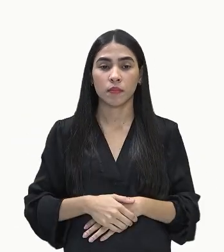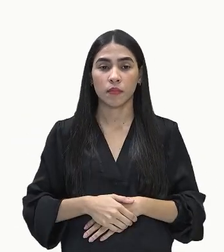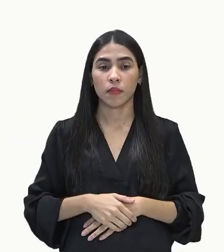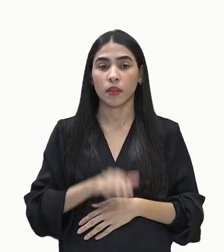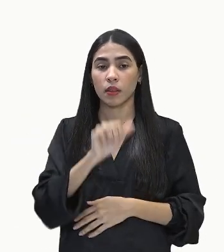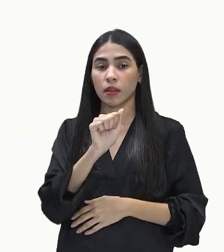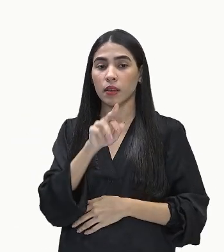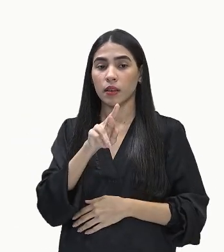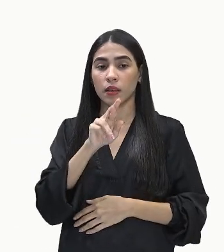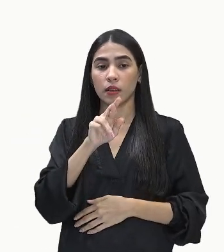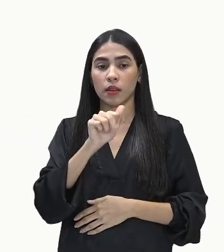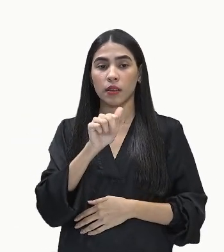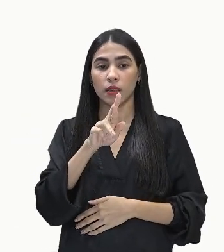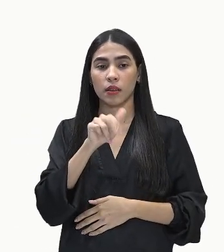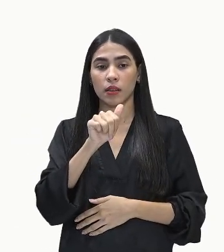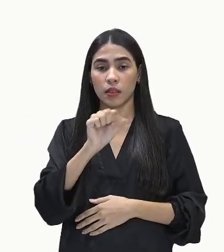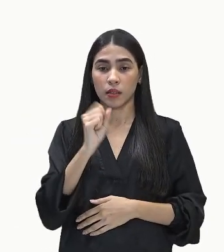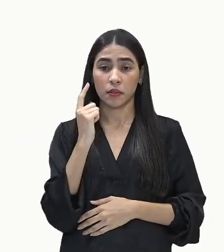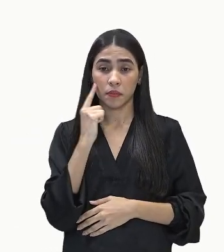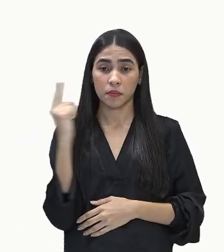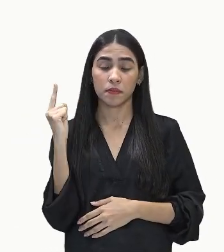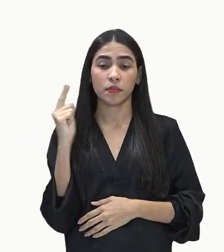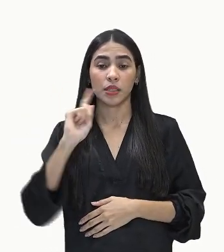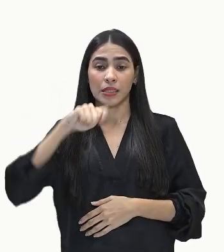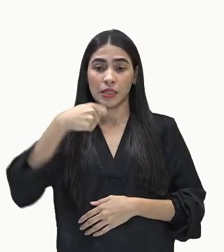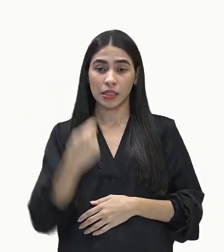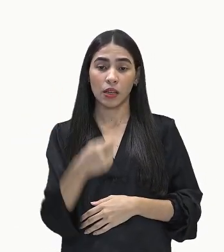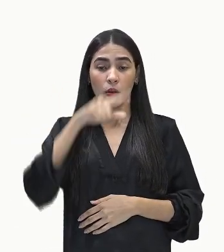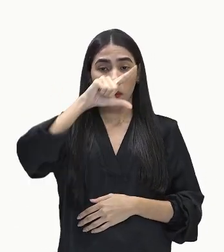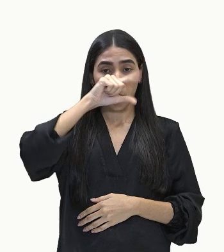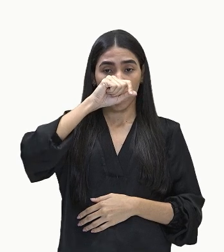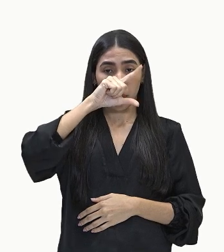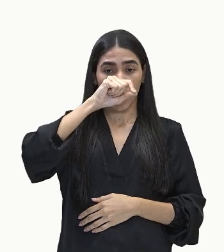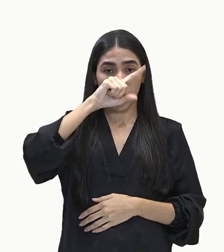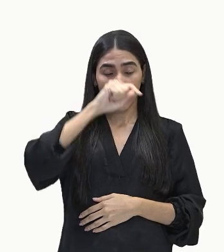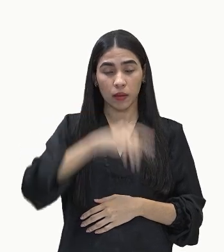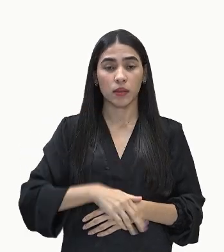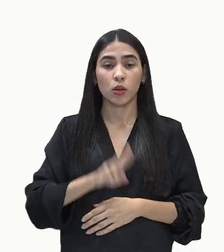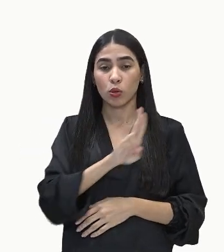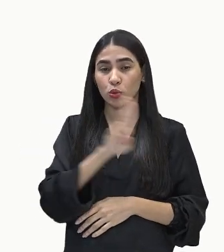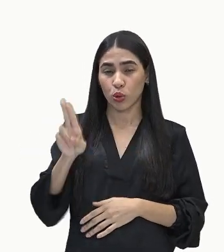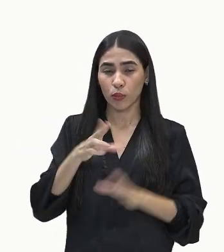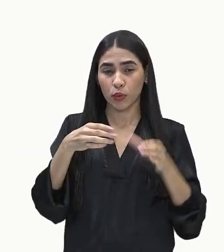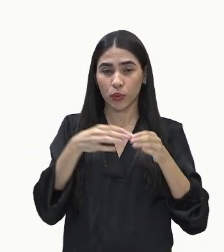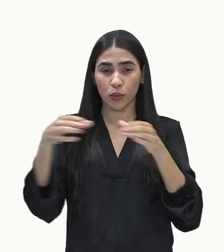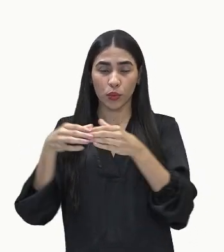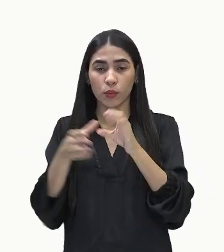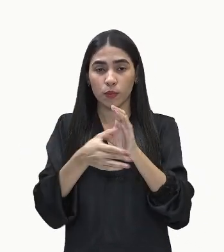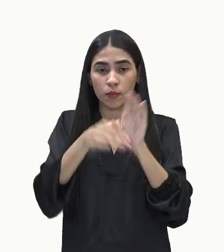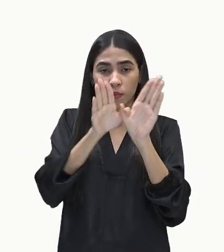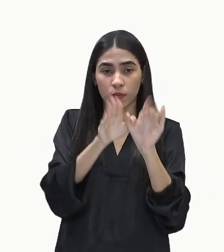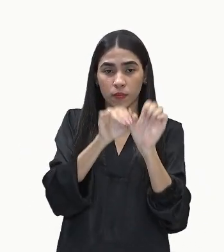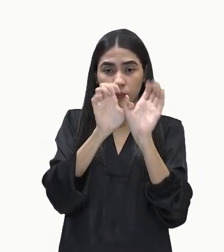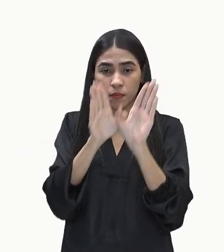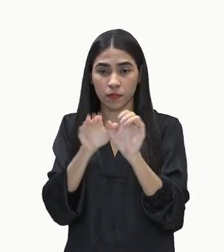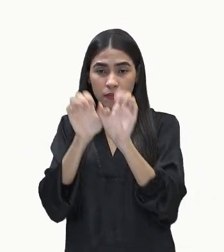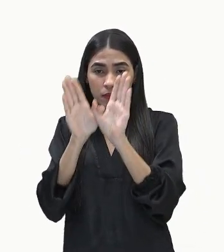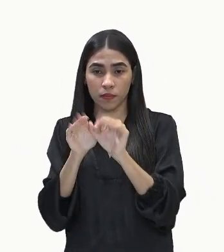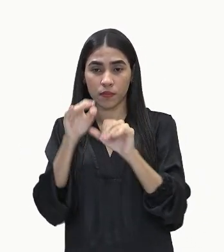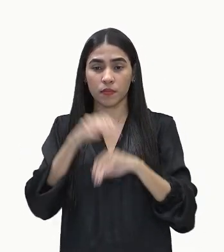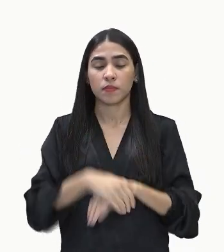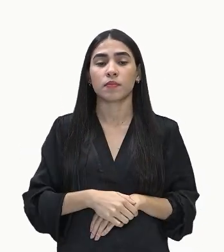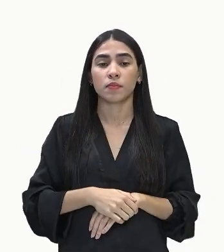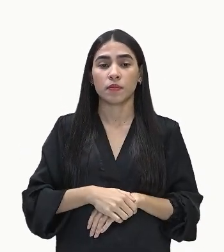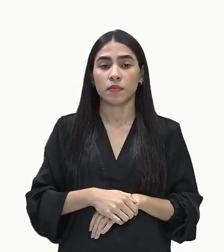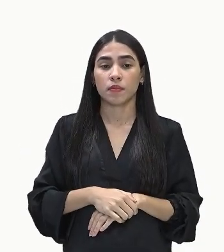arara, né? São as araras. Arara é o nome dado a determinadas aves que fazem parte da família Psittacidae.